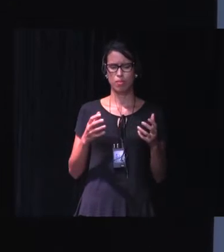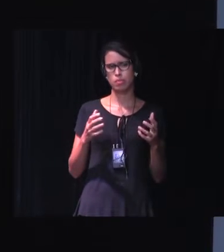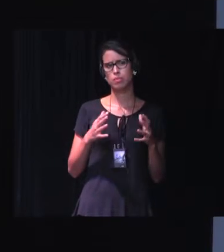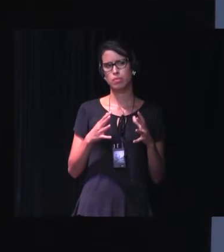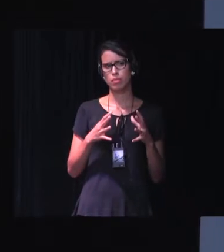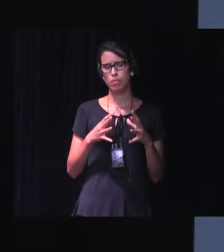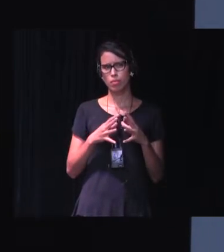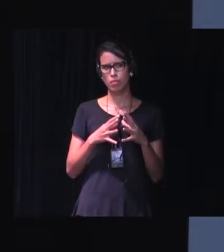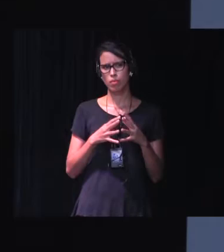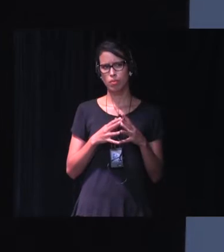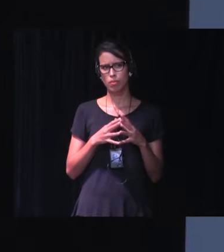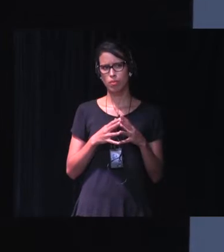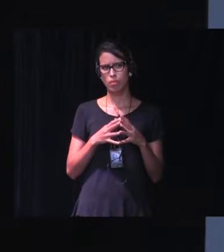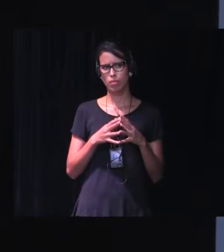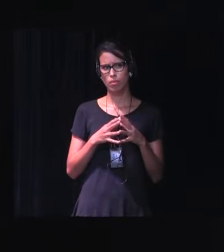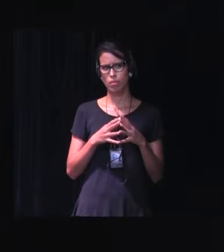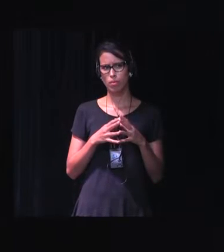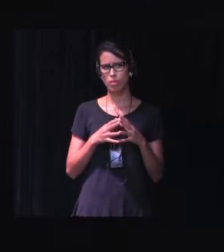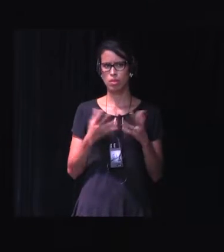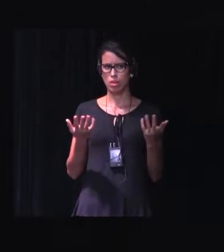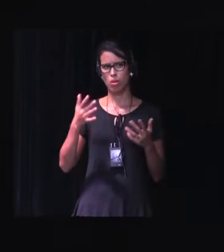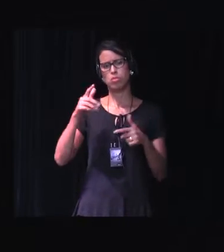para ensinar um telefone público, num